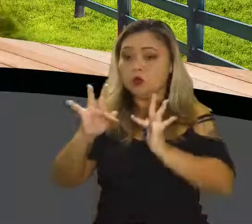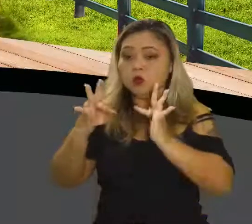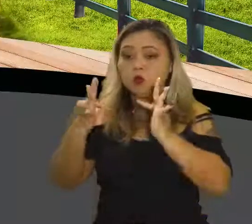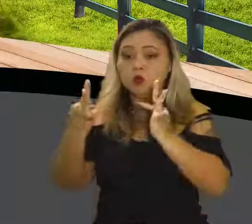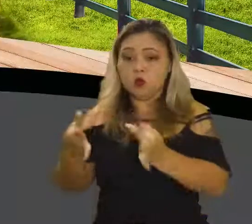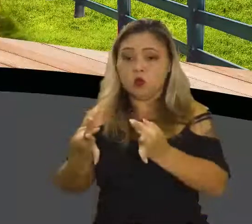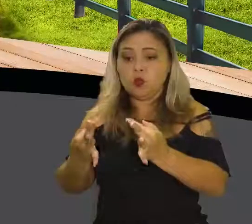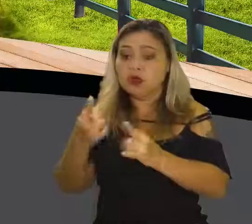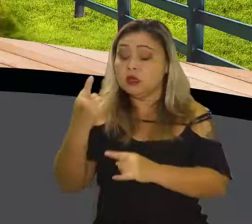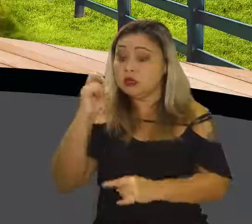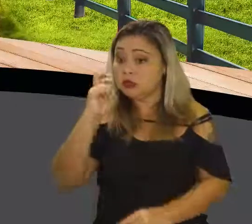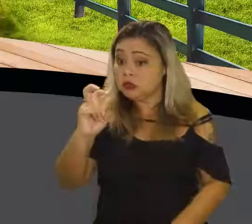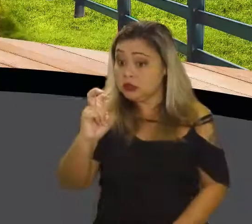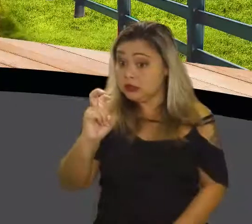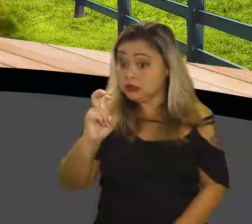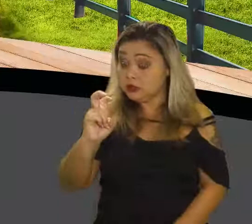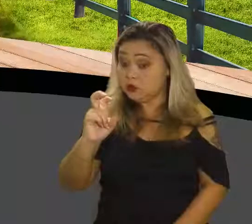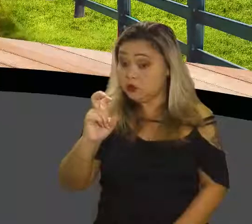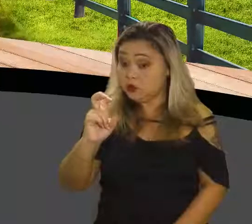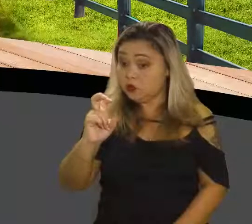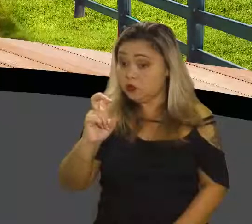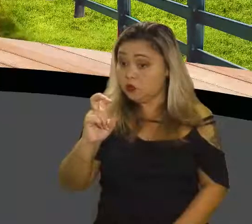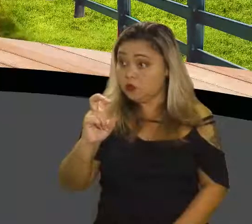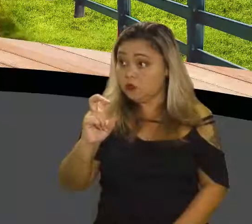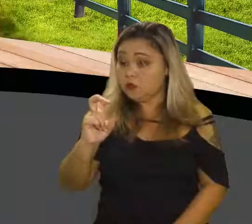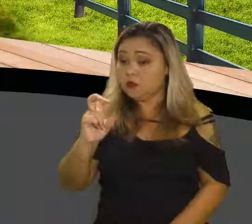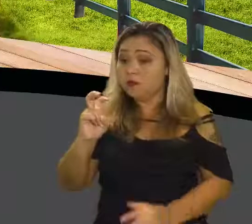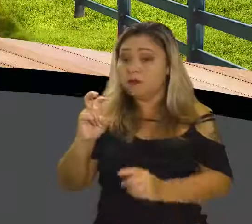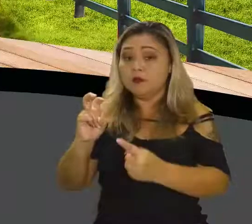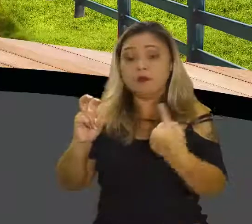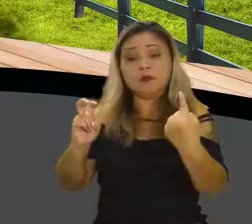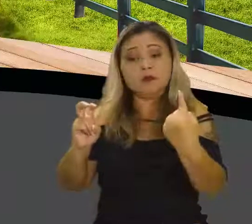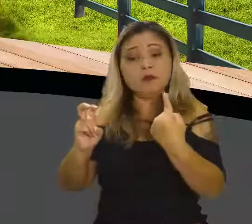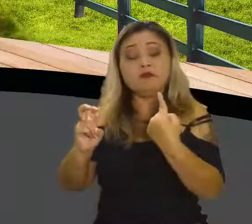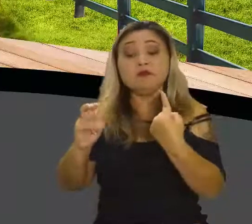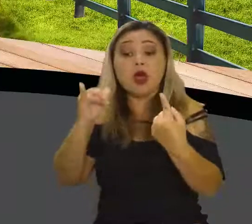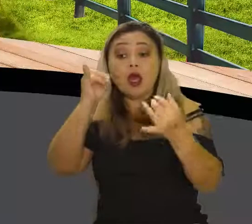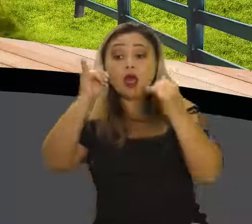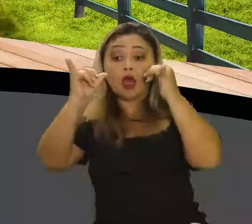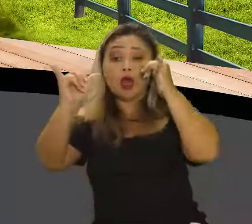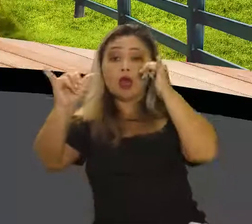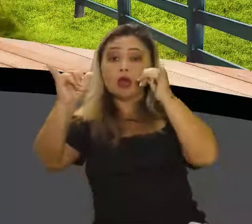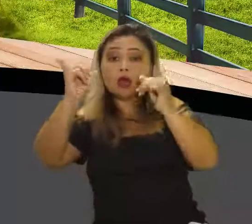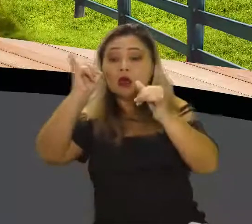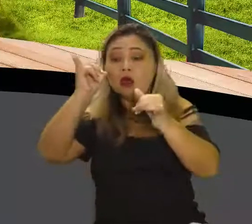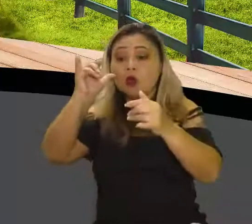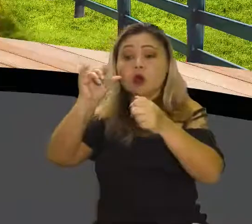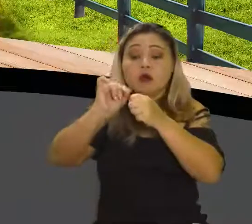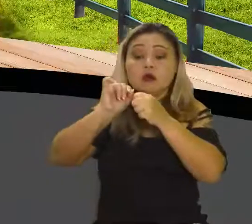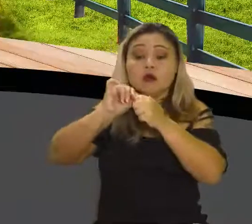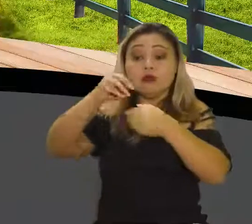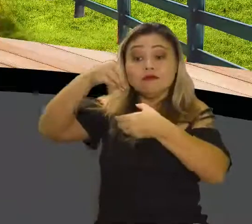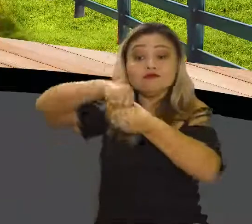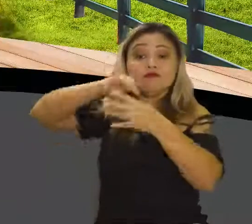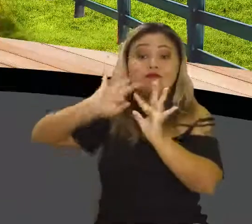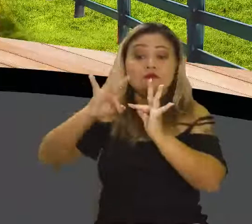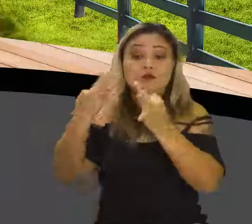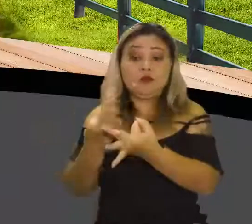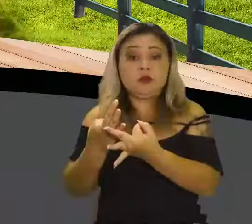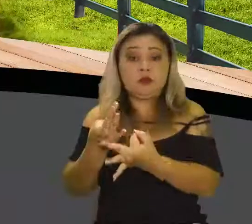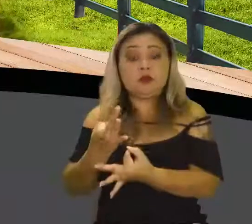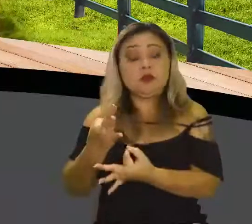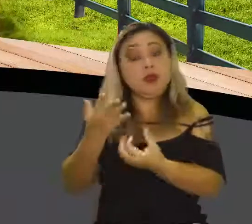5 famílias para evitar parentesco. Isso é